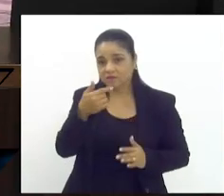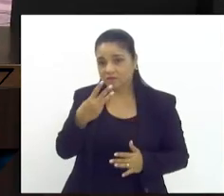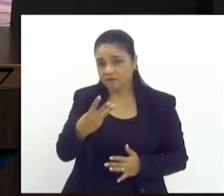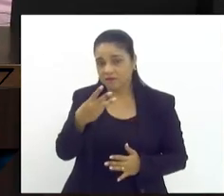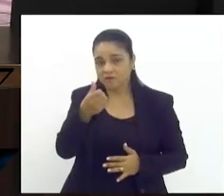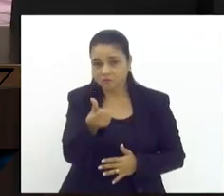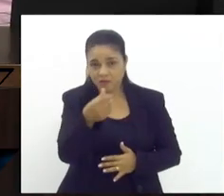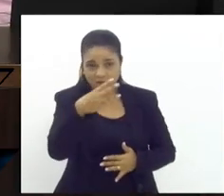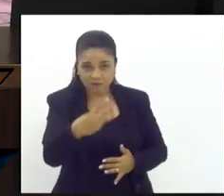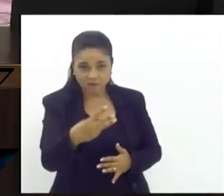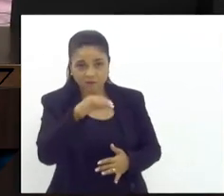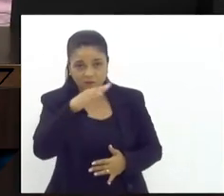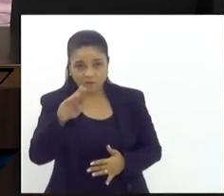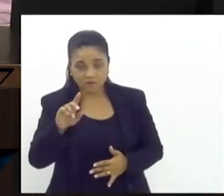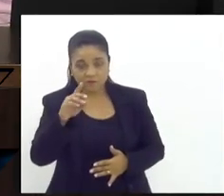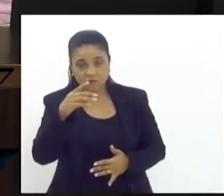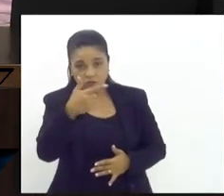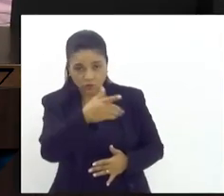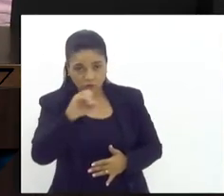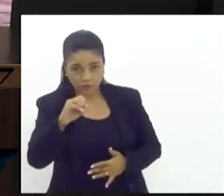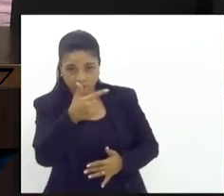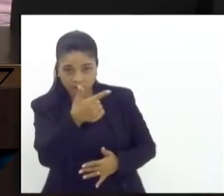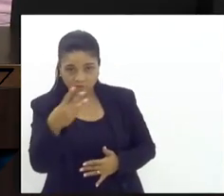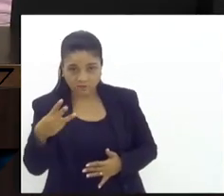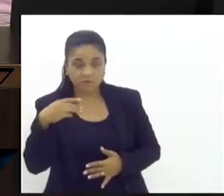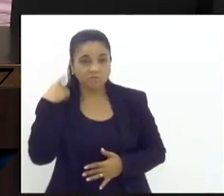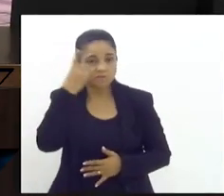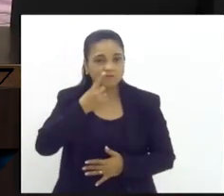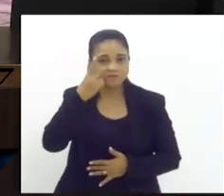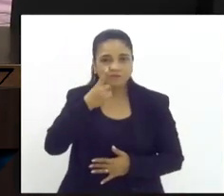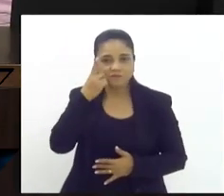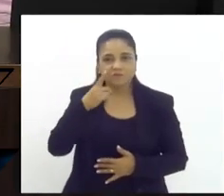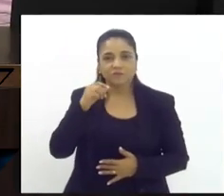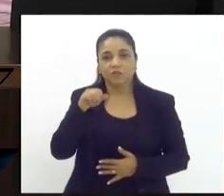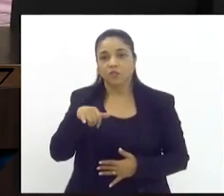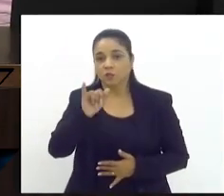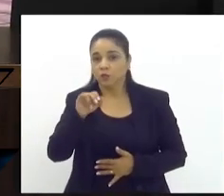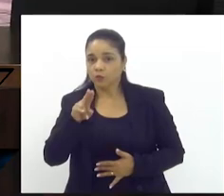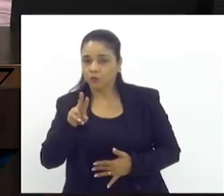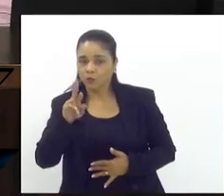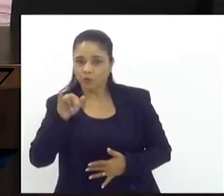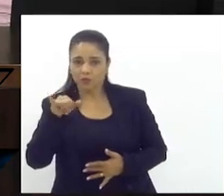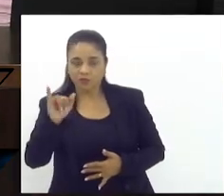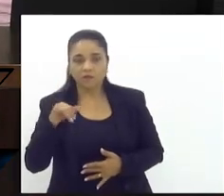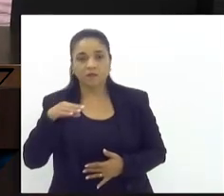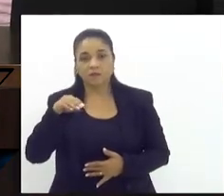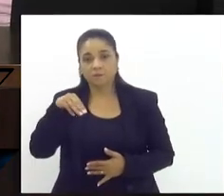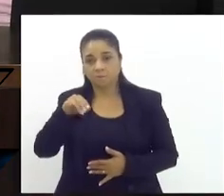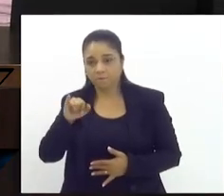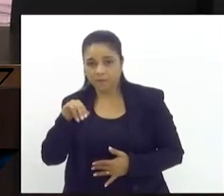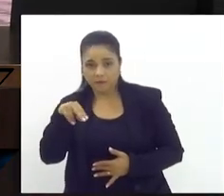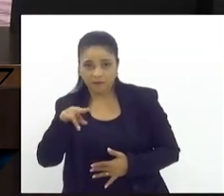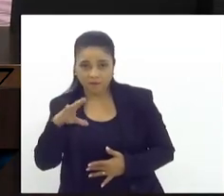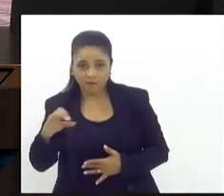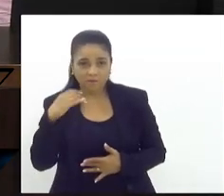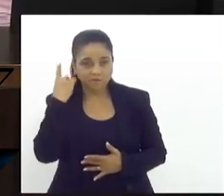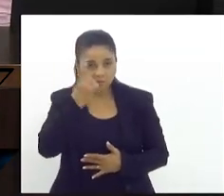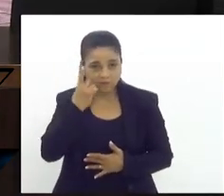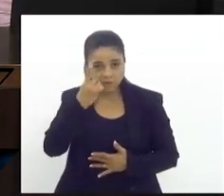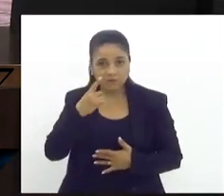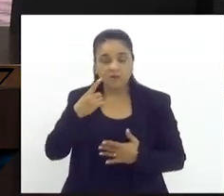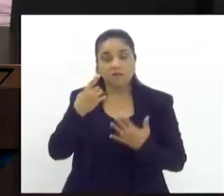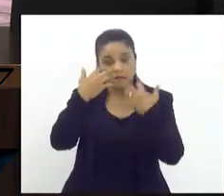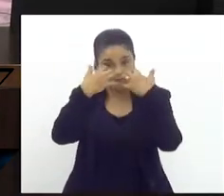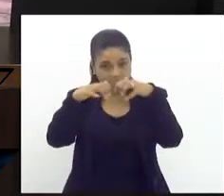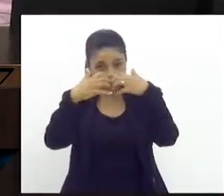363 de 2023 de autoria dos deputados Yuri e Carlos minc que declara a cidade de